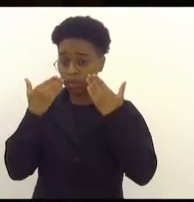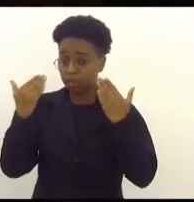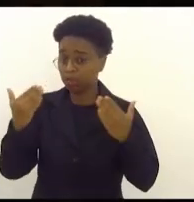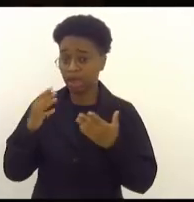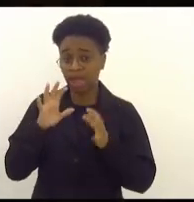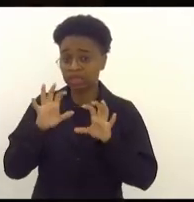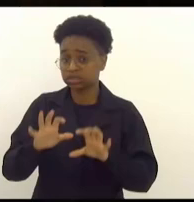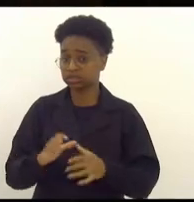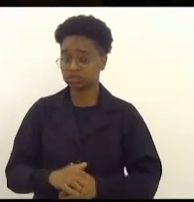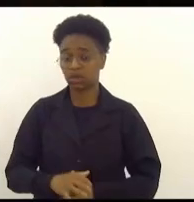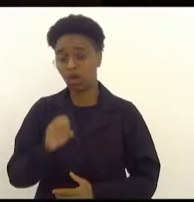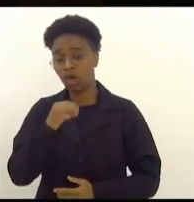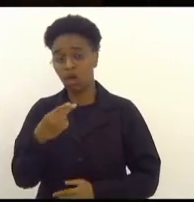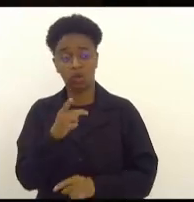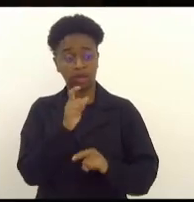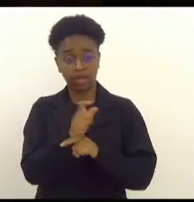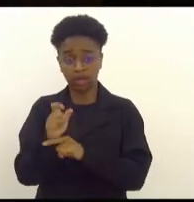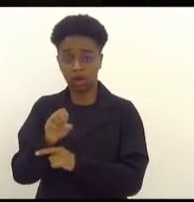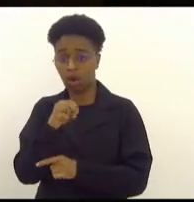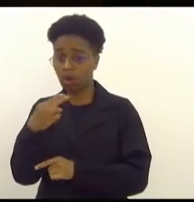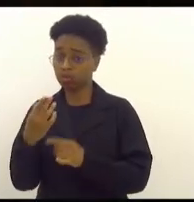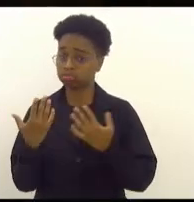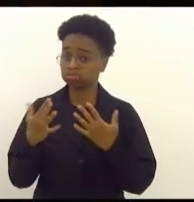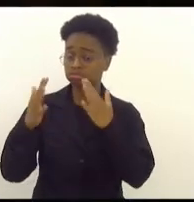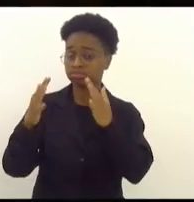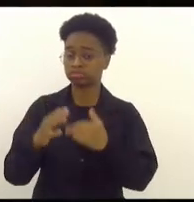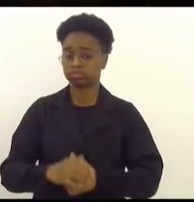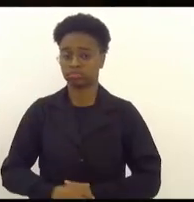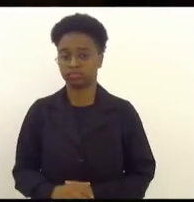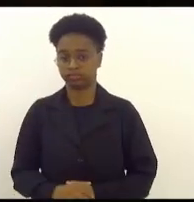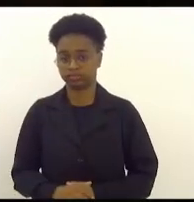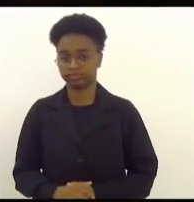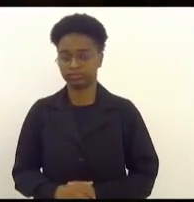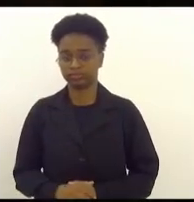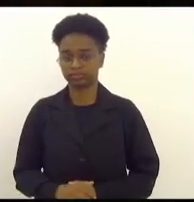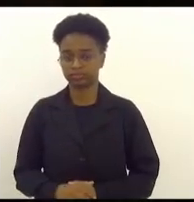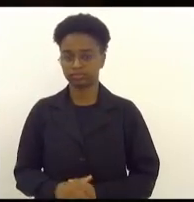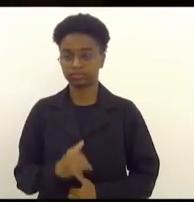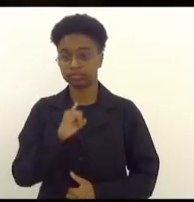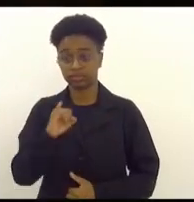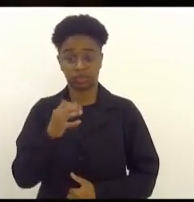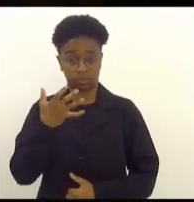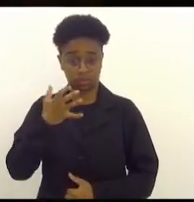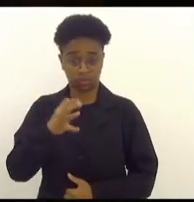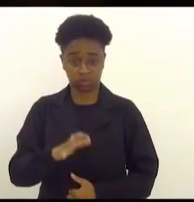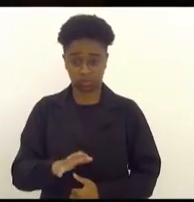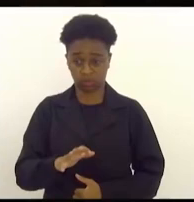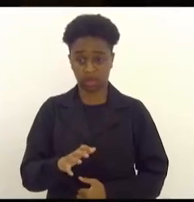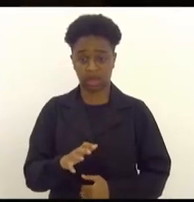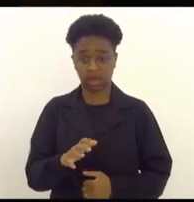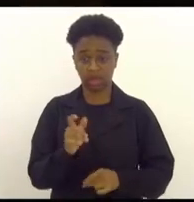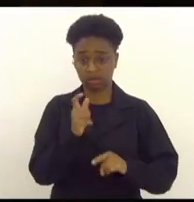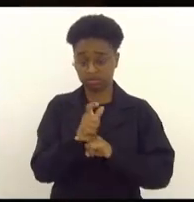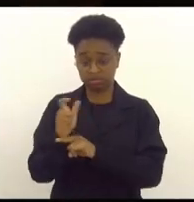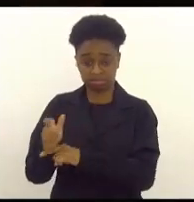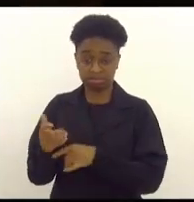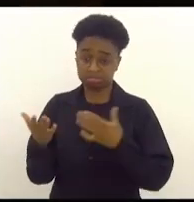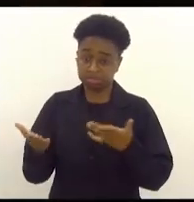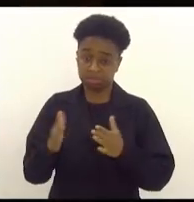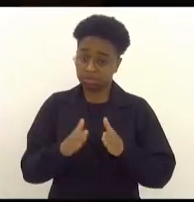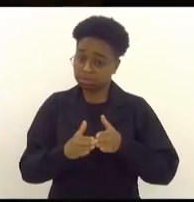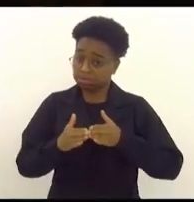ou você é criticado você elogiado se você não quer ser criticado pô recolhas as suas